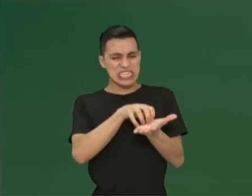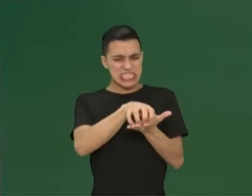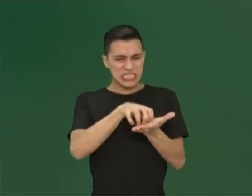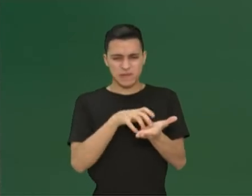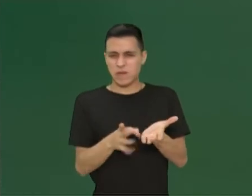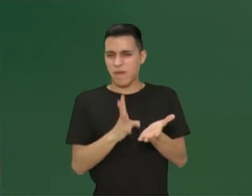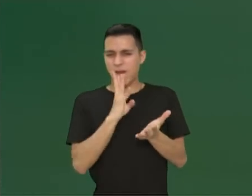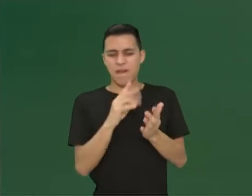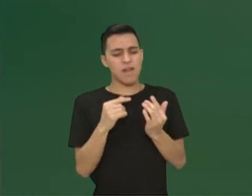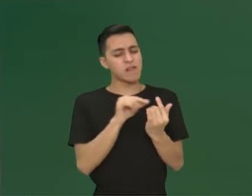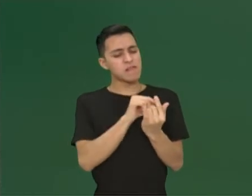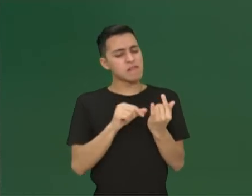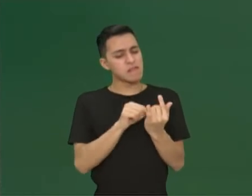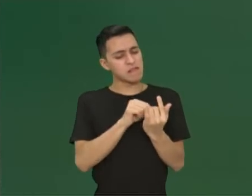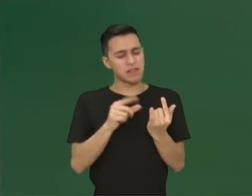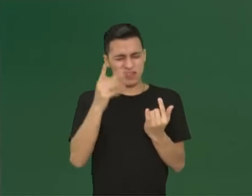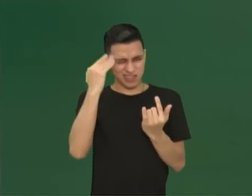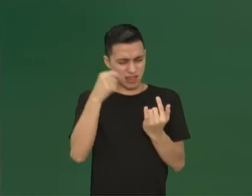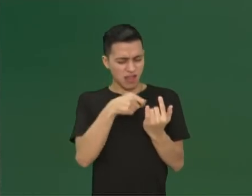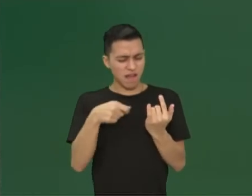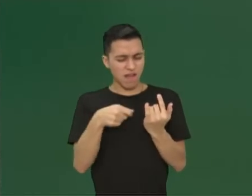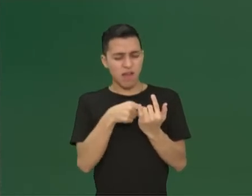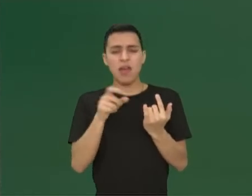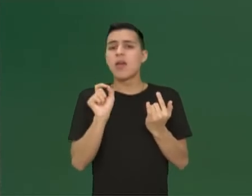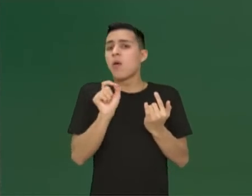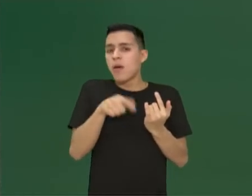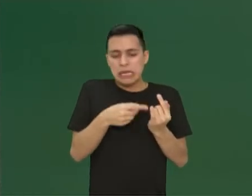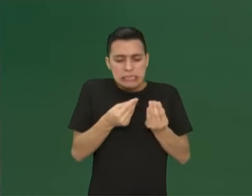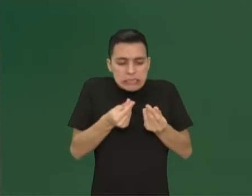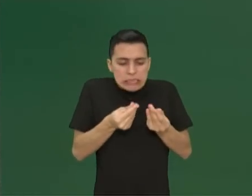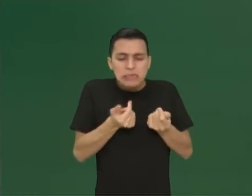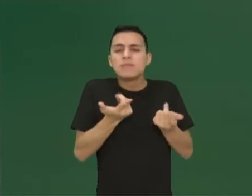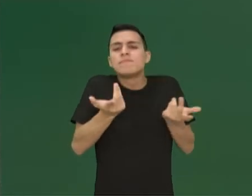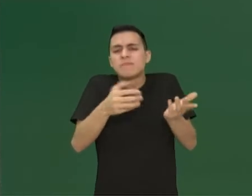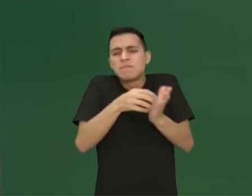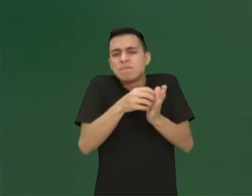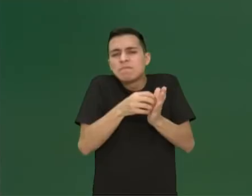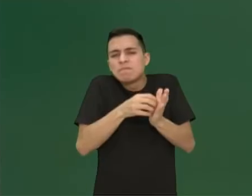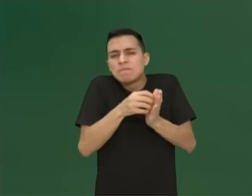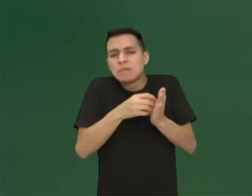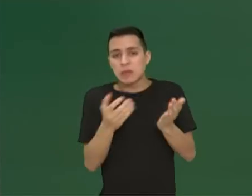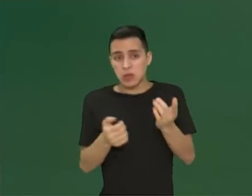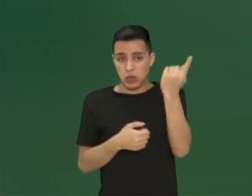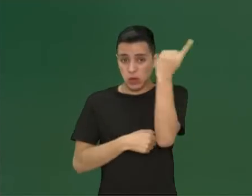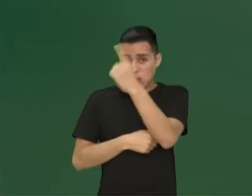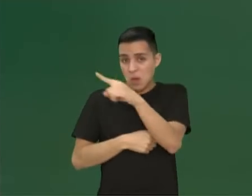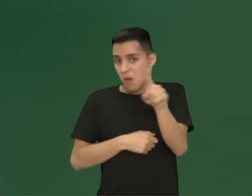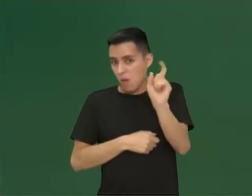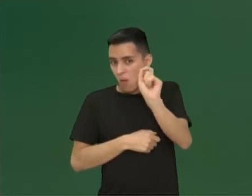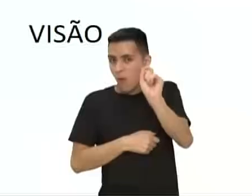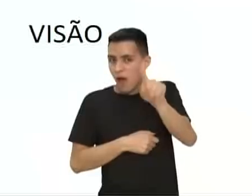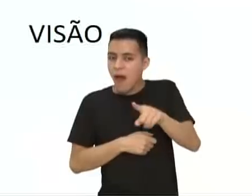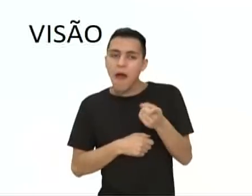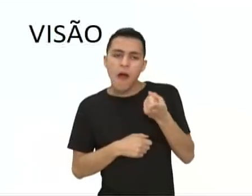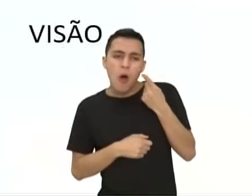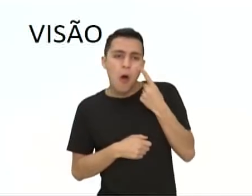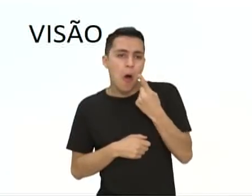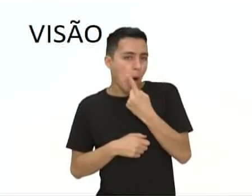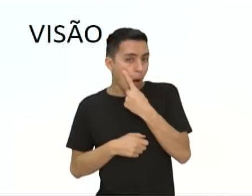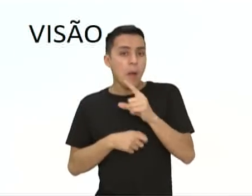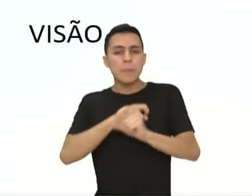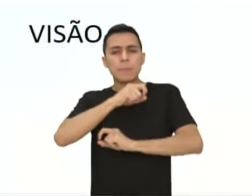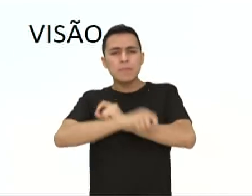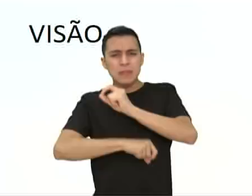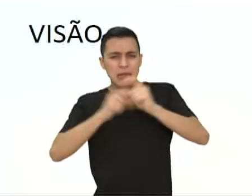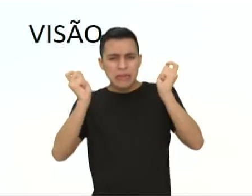a lixa de unha que a mãe usa para fazer a unha? Ela é áspera. E o último órgão, o olho, que eu tenho o